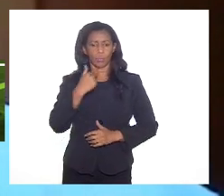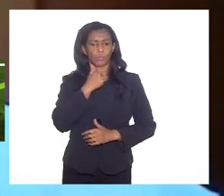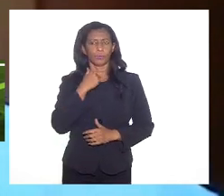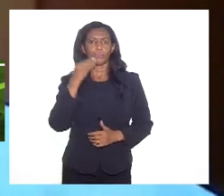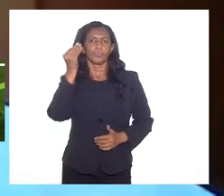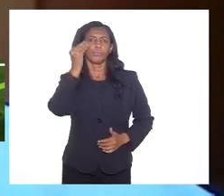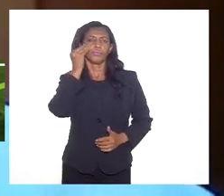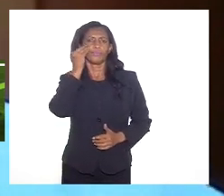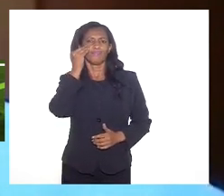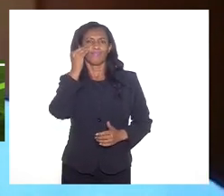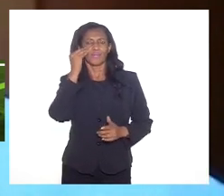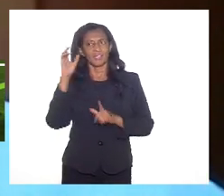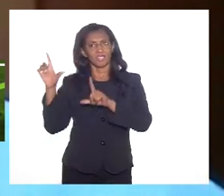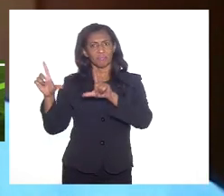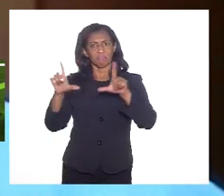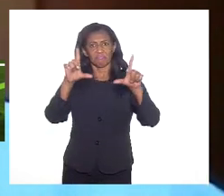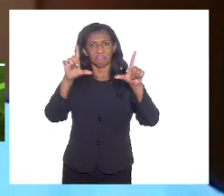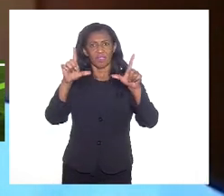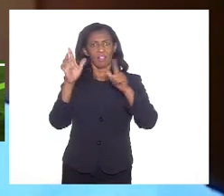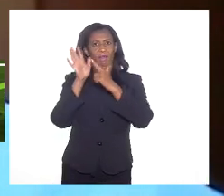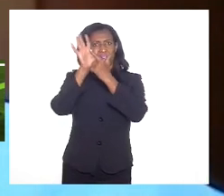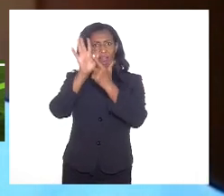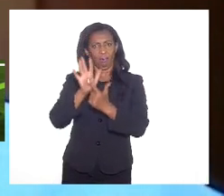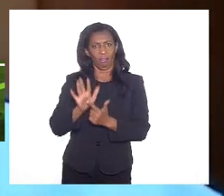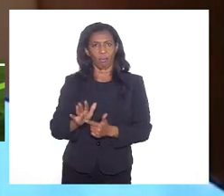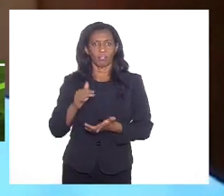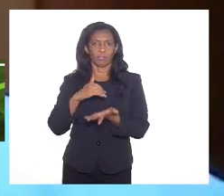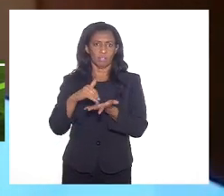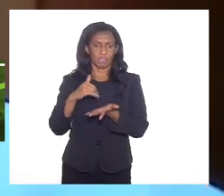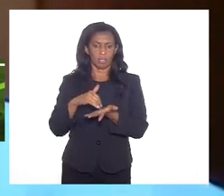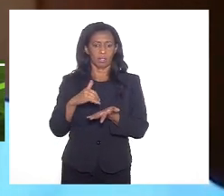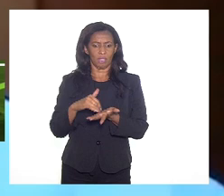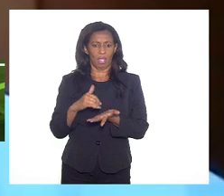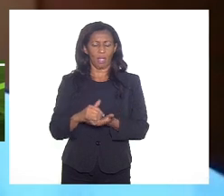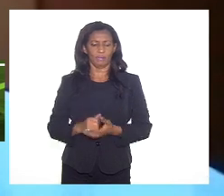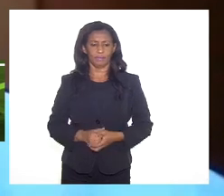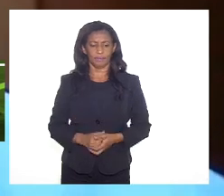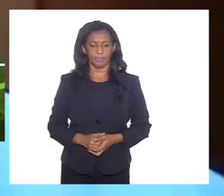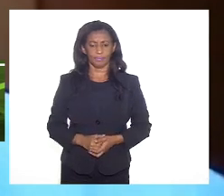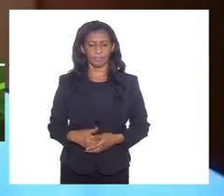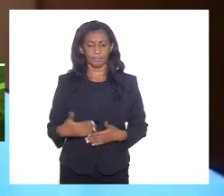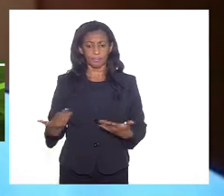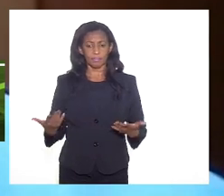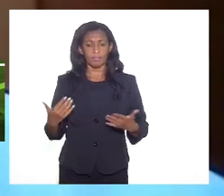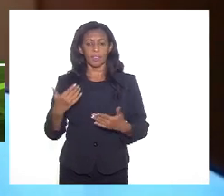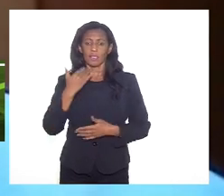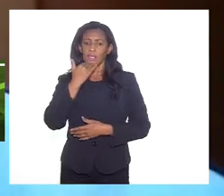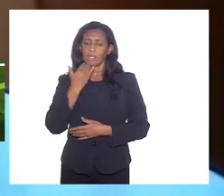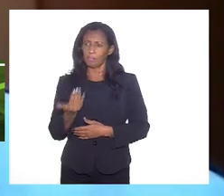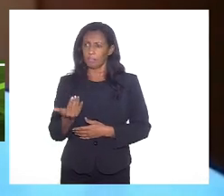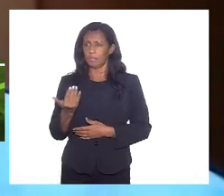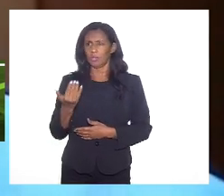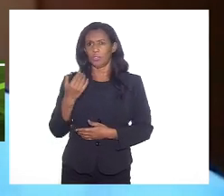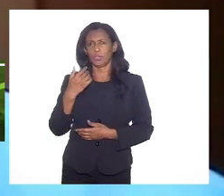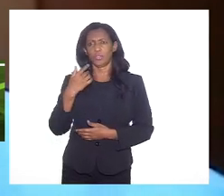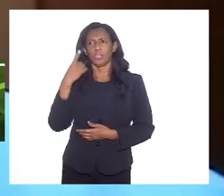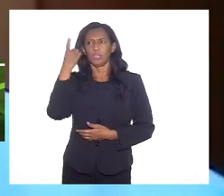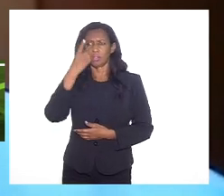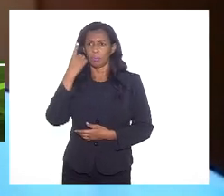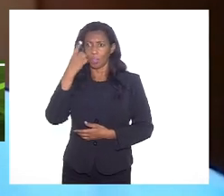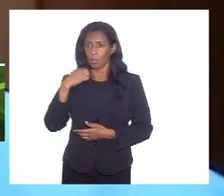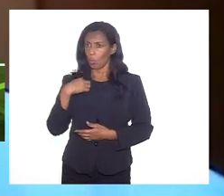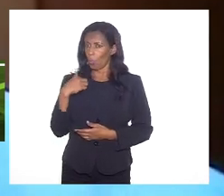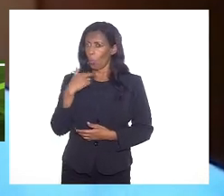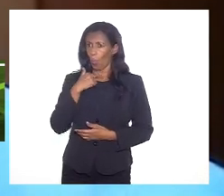à exposição do secretário, embora já tenha aqui vários slides que ele apresentou, até queria pedir, deputado Márcio Canella, como eu não estou na